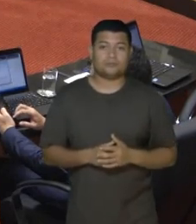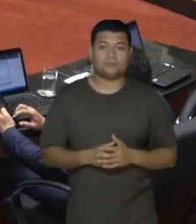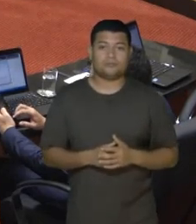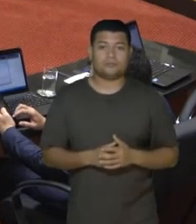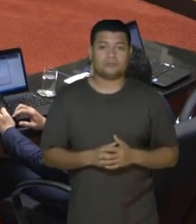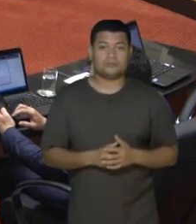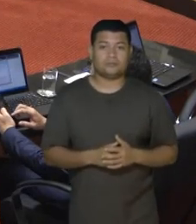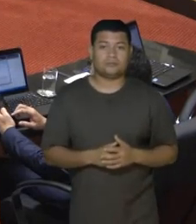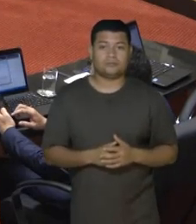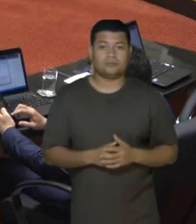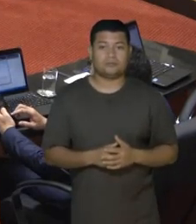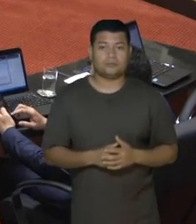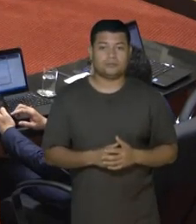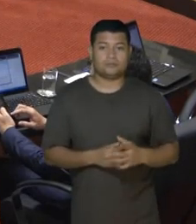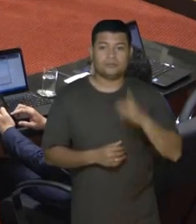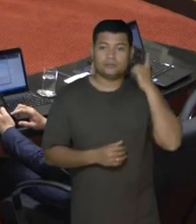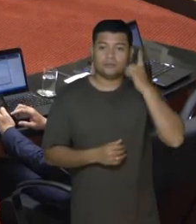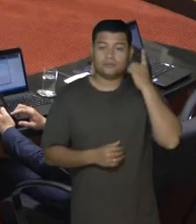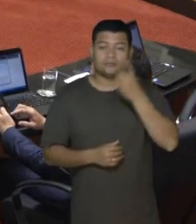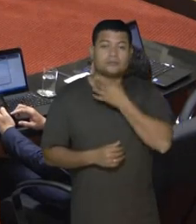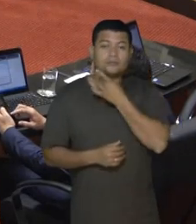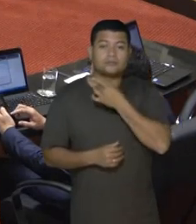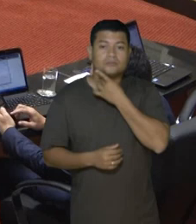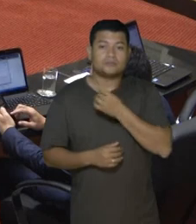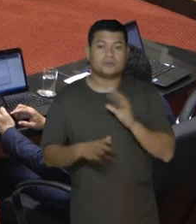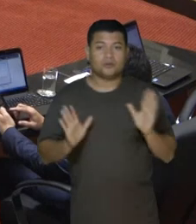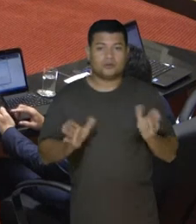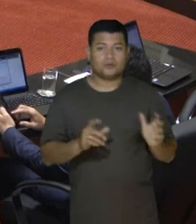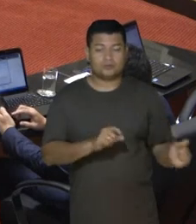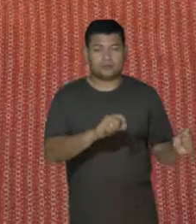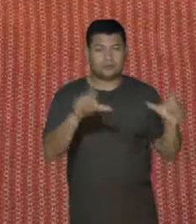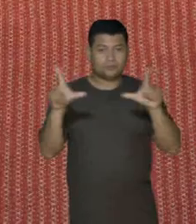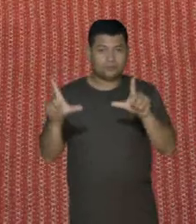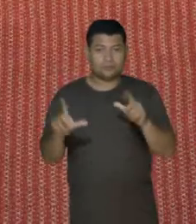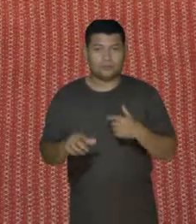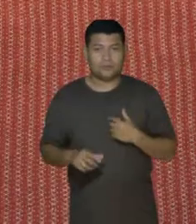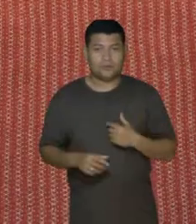Ainda, deputado Cobalcini, para o encaminhamento. Já está aberto o painel, a orientação da